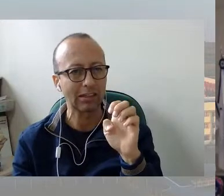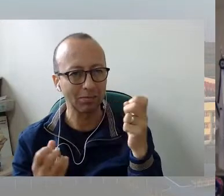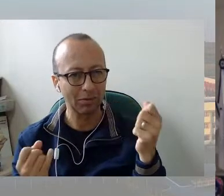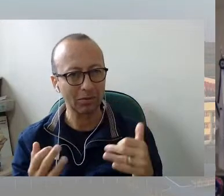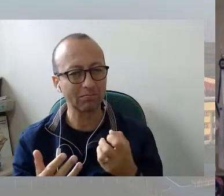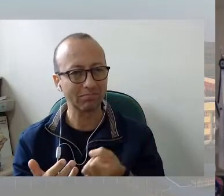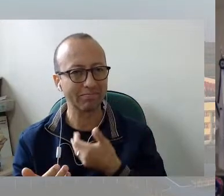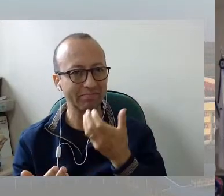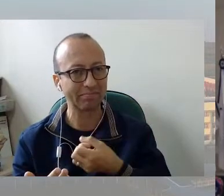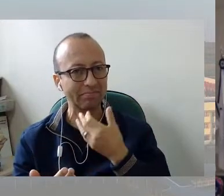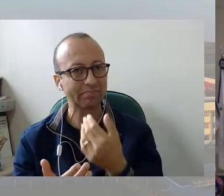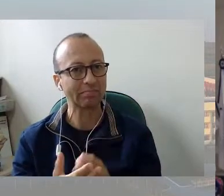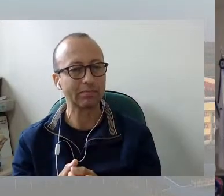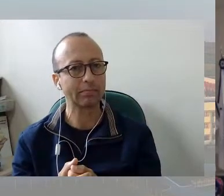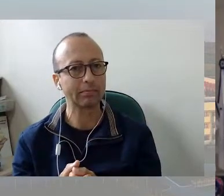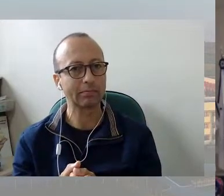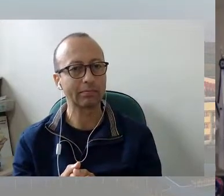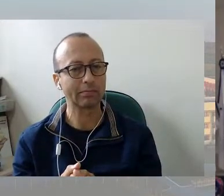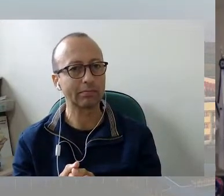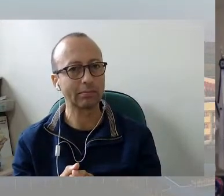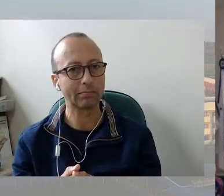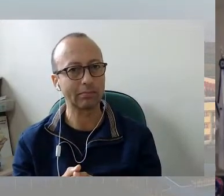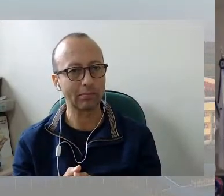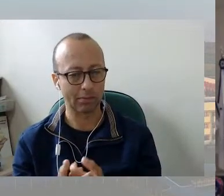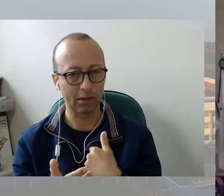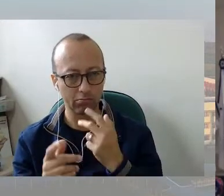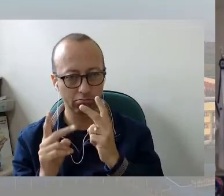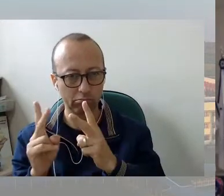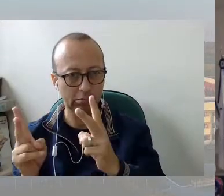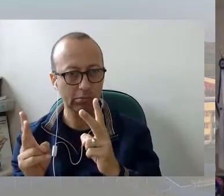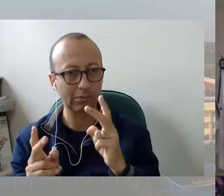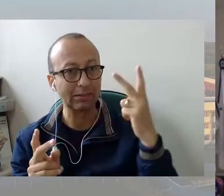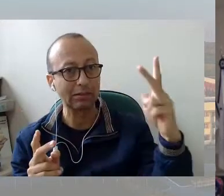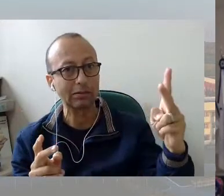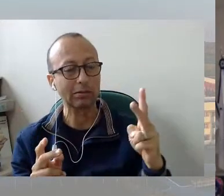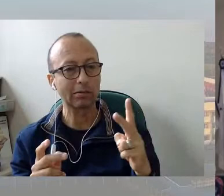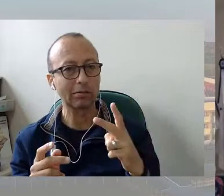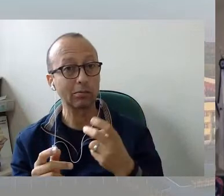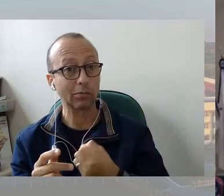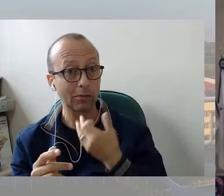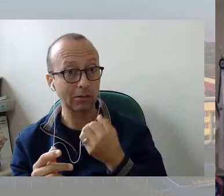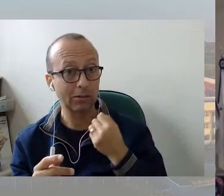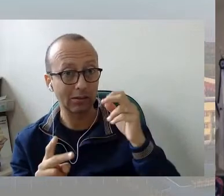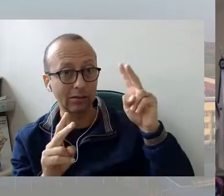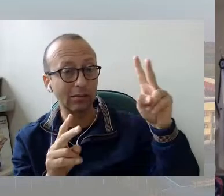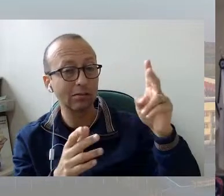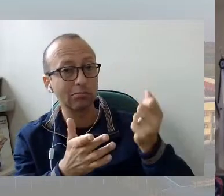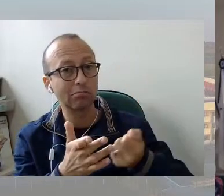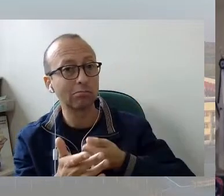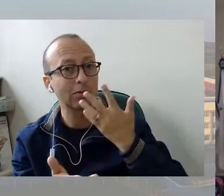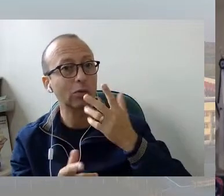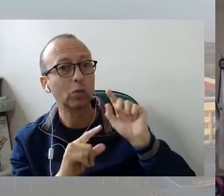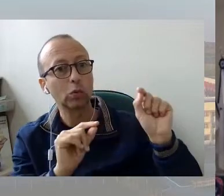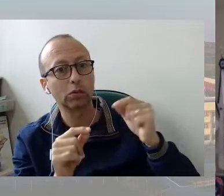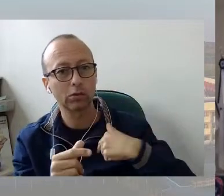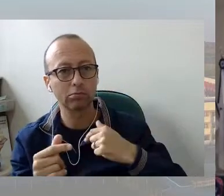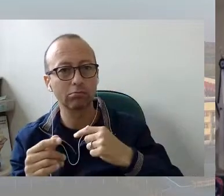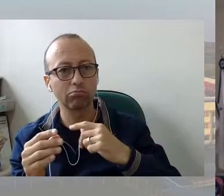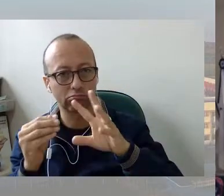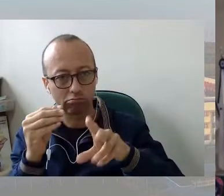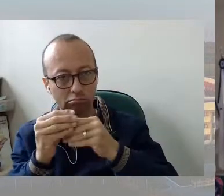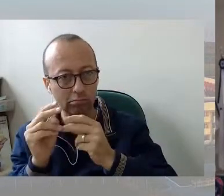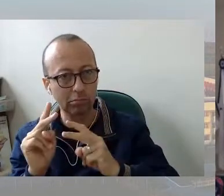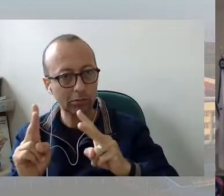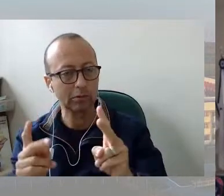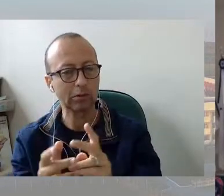acho inadmissível que a gente discuta um poeta sem falar a poesia dele. Então, ser ou não ser, o racismo que